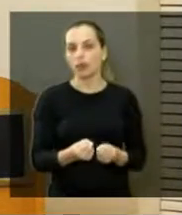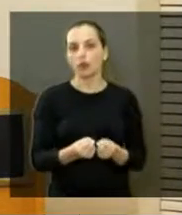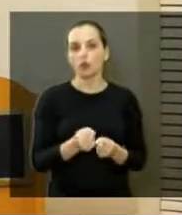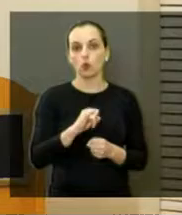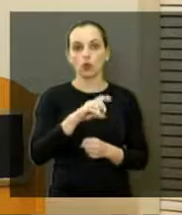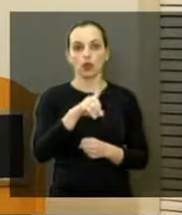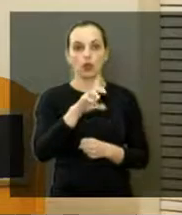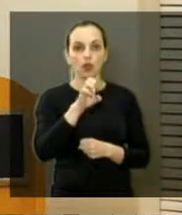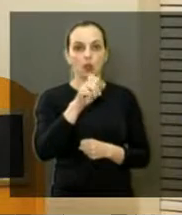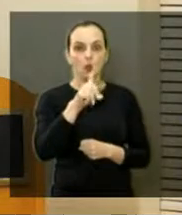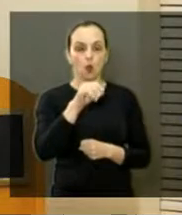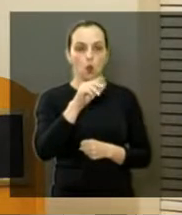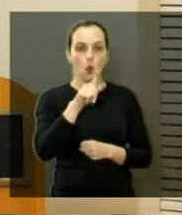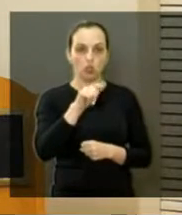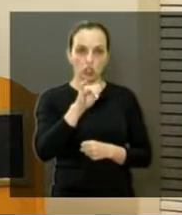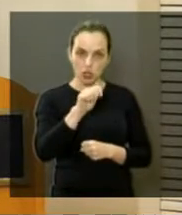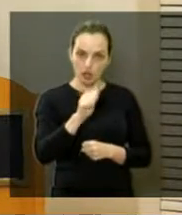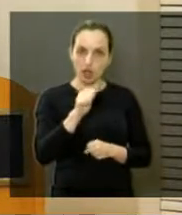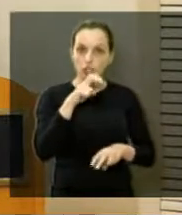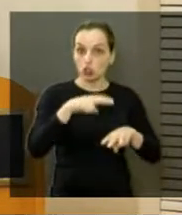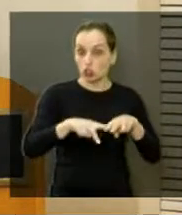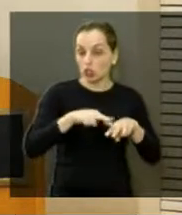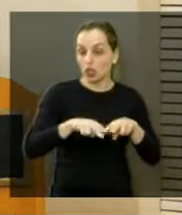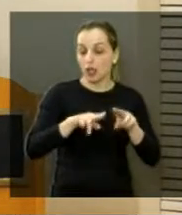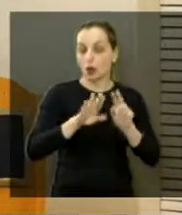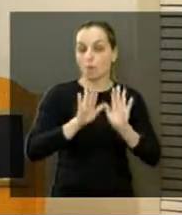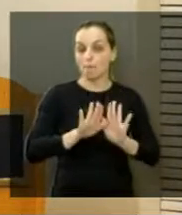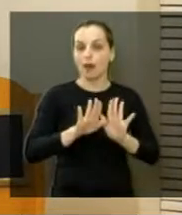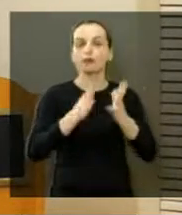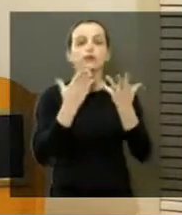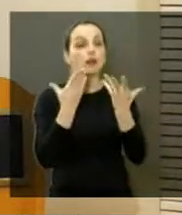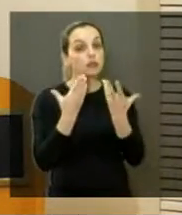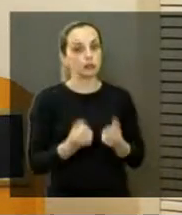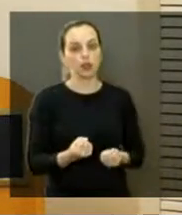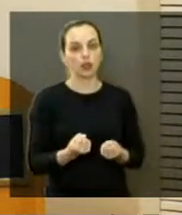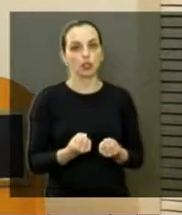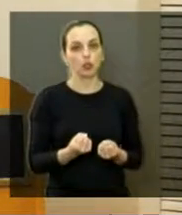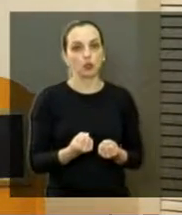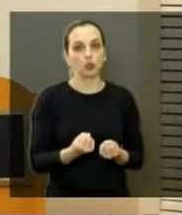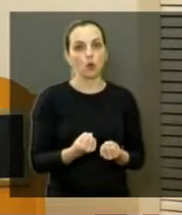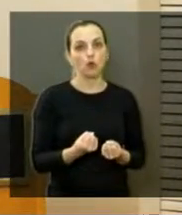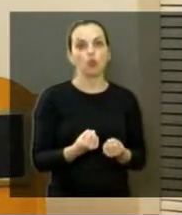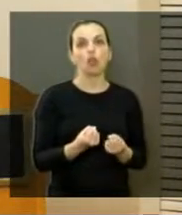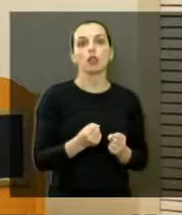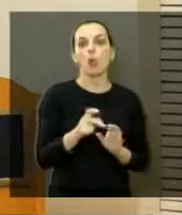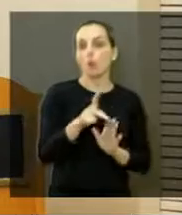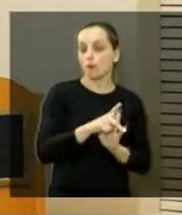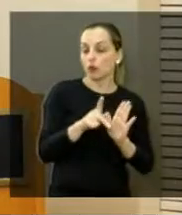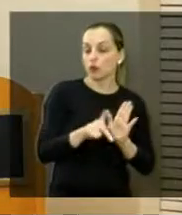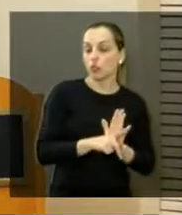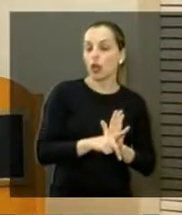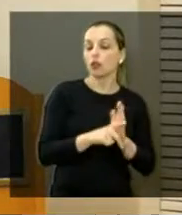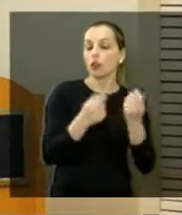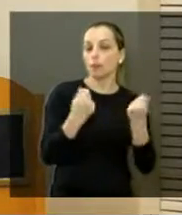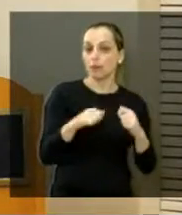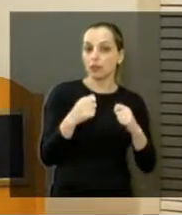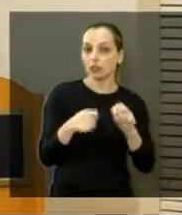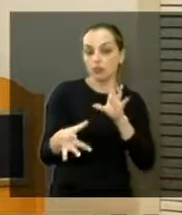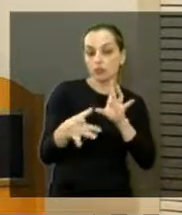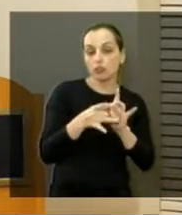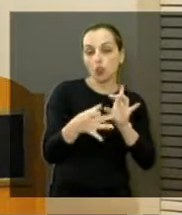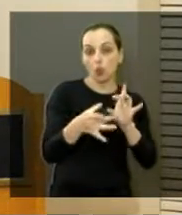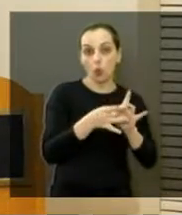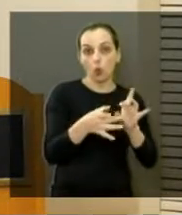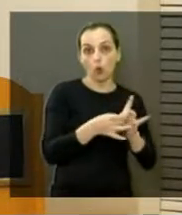um. Nós temos que ficar preparados que está esse projeto para ser votado. Mas a bancada evangélica está se unindo para votar ao contrário. E mais os vereadores, mais